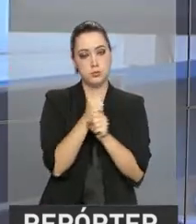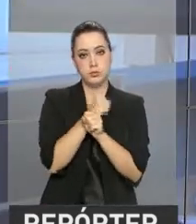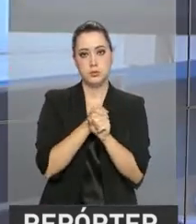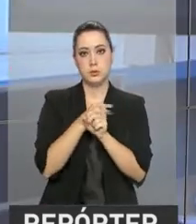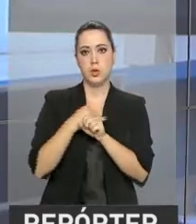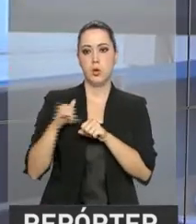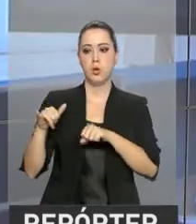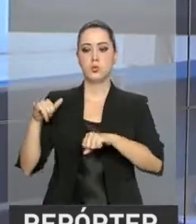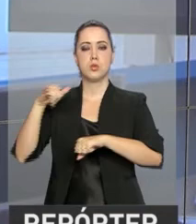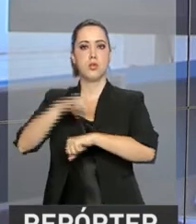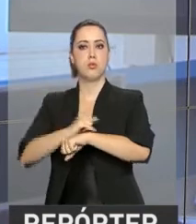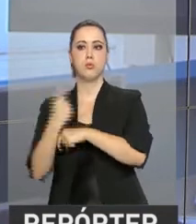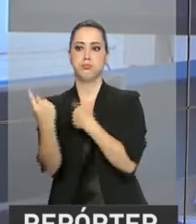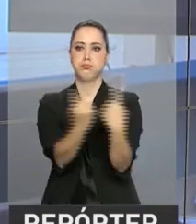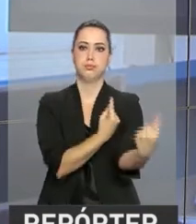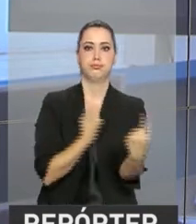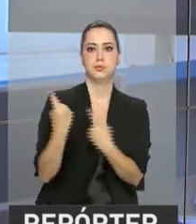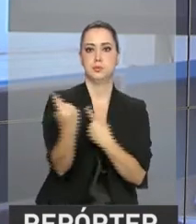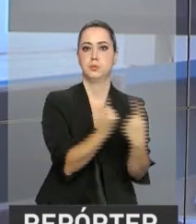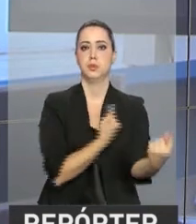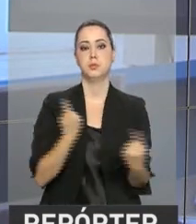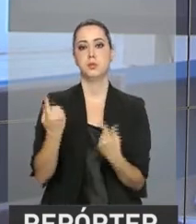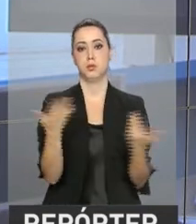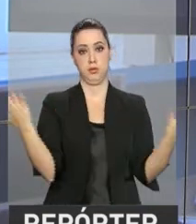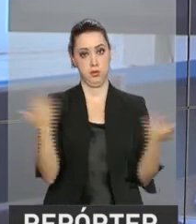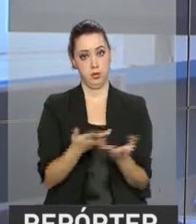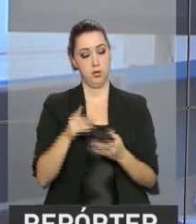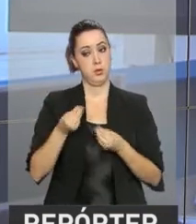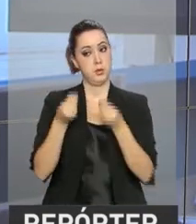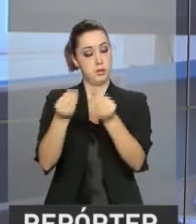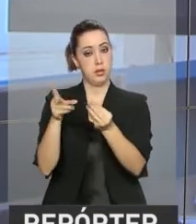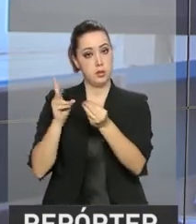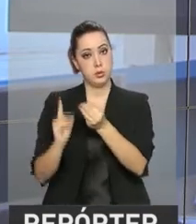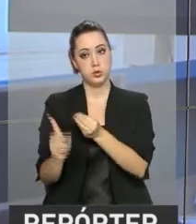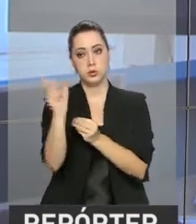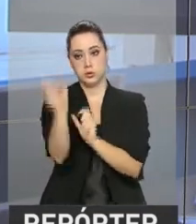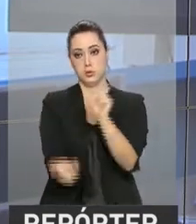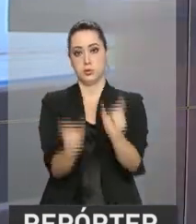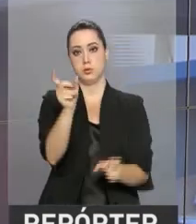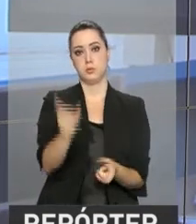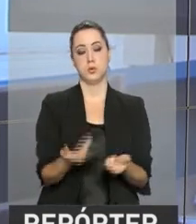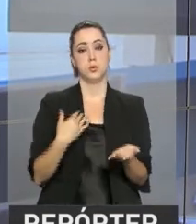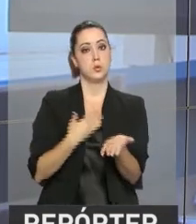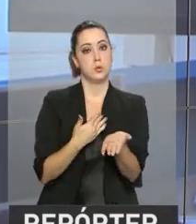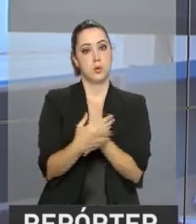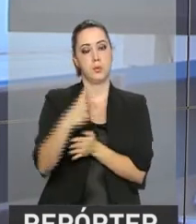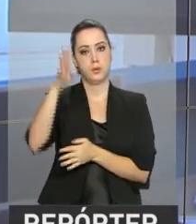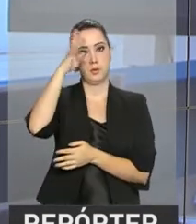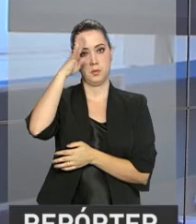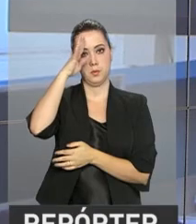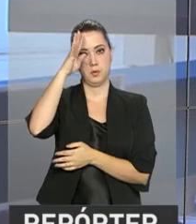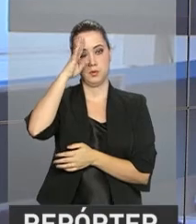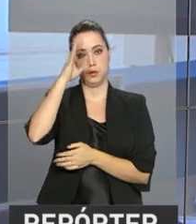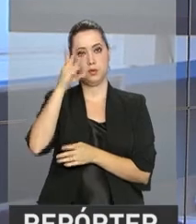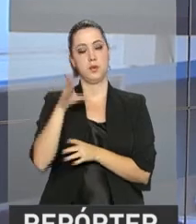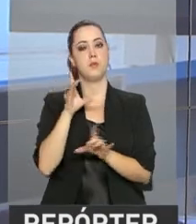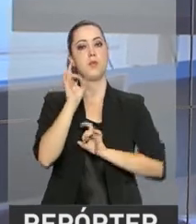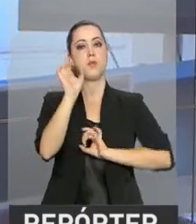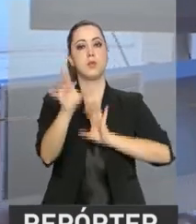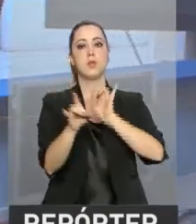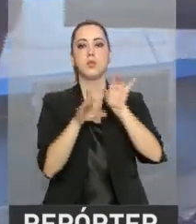fica maior e para garantir os direitos dos passageiros começa na quarta feira a operação especial da agência nacional de aviação civil